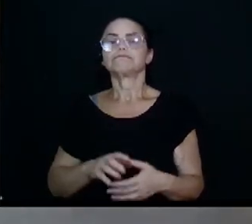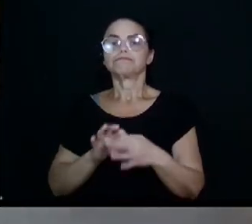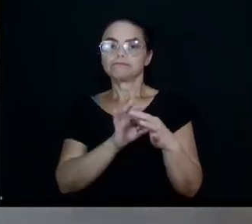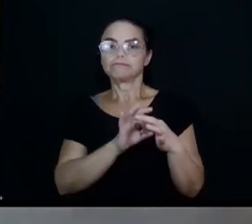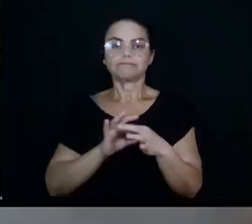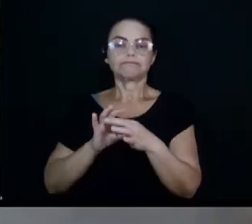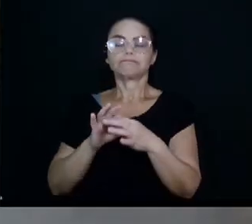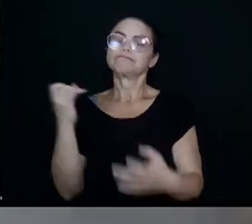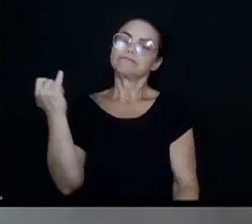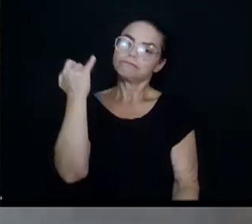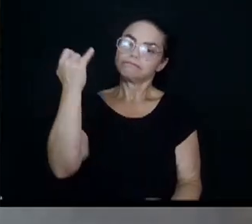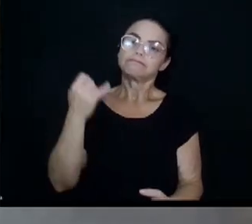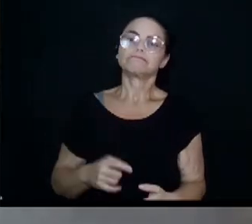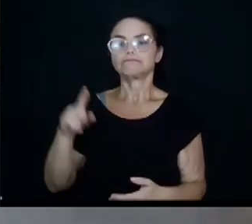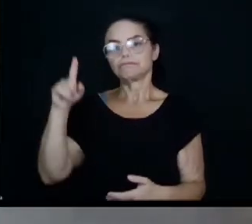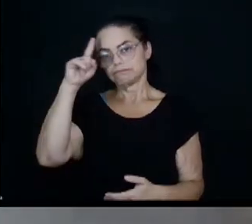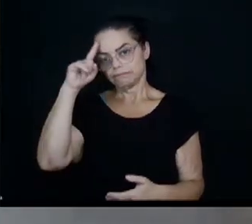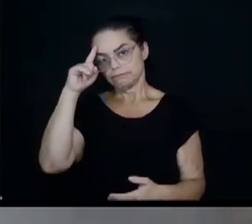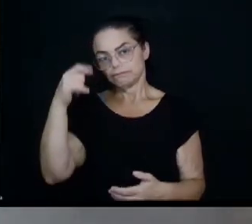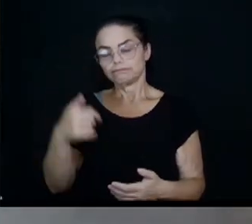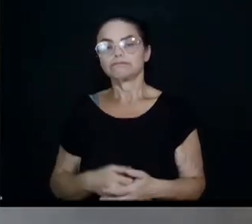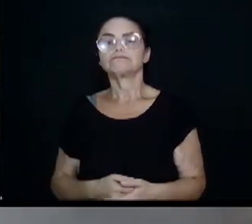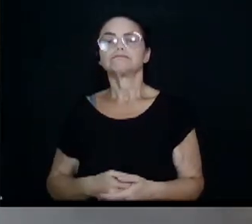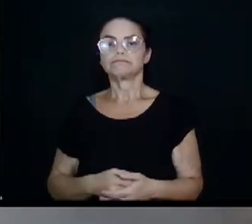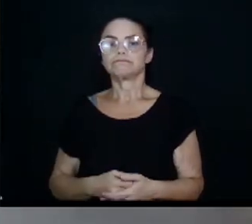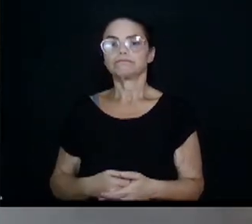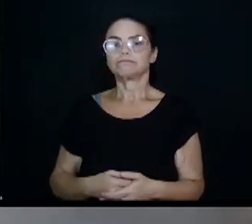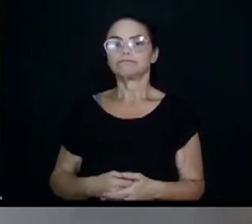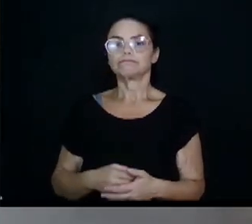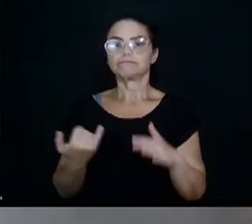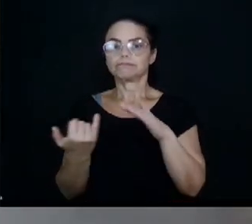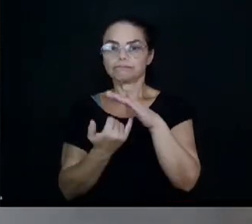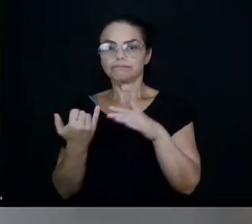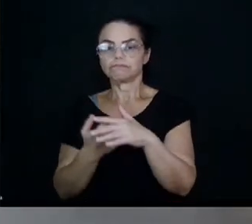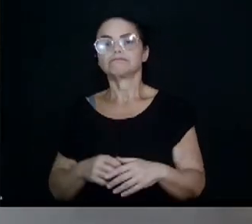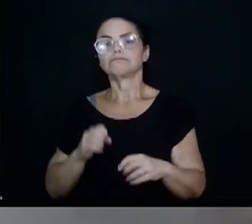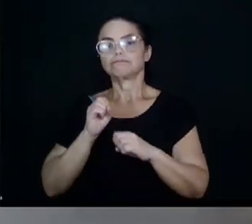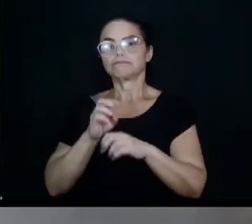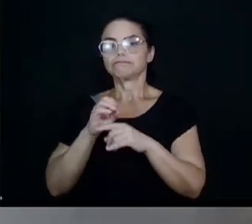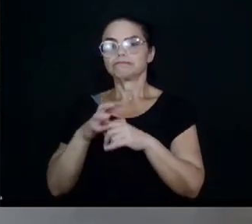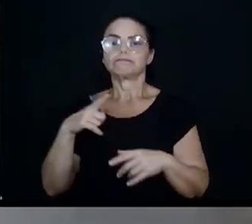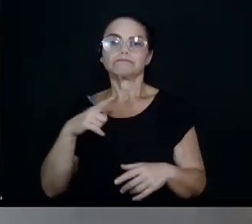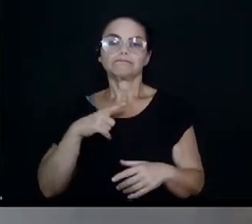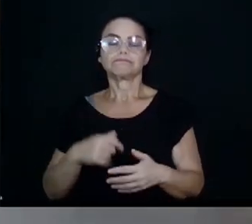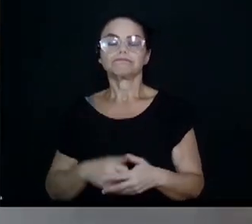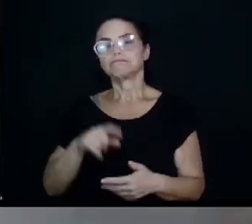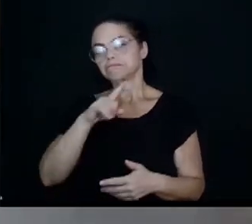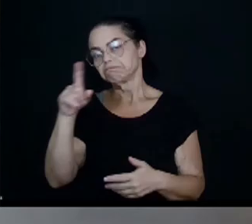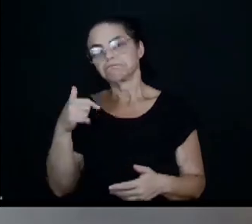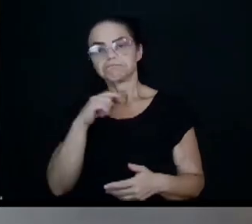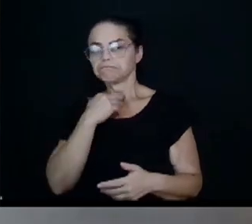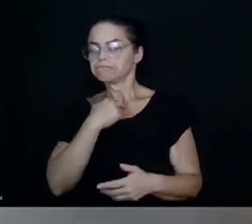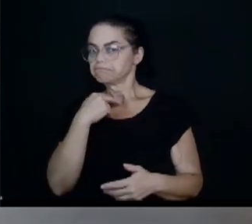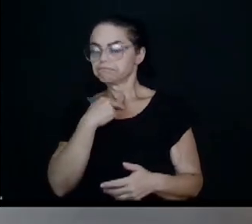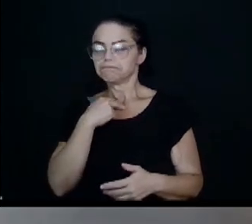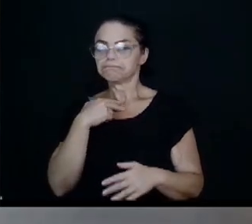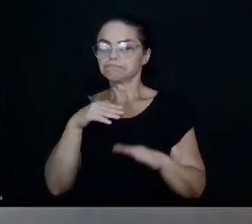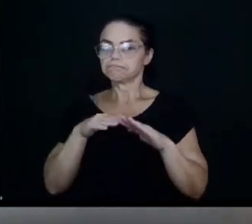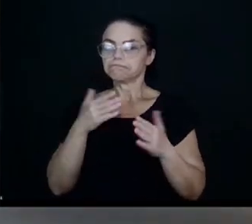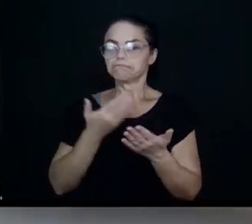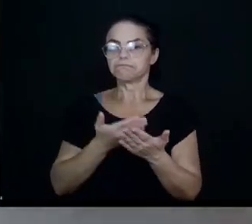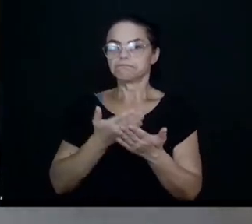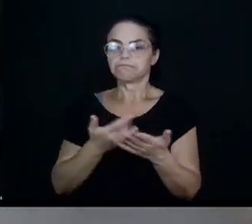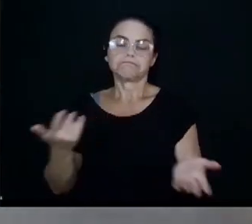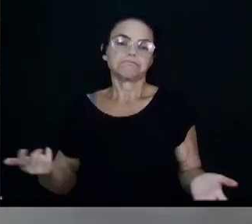para o dia a dia dele na instituição de ensino. Certamente vai ter algum dia que ele não vai poder vir à aula e que aquele novo colega que